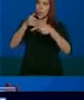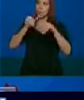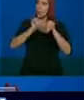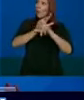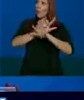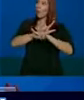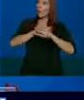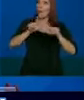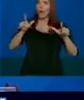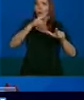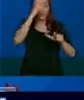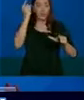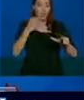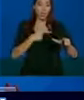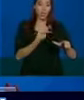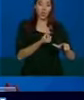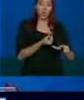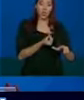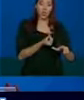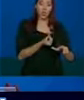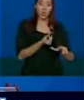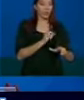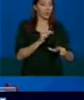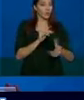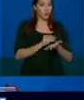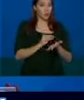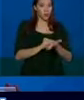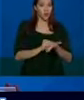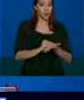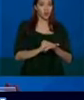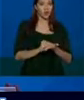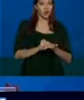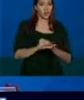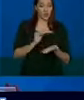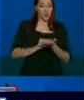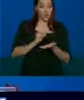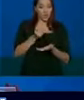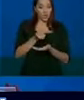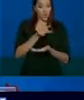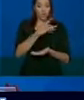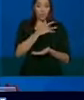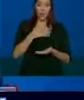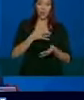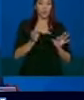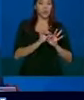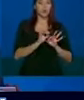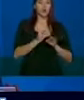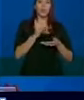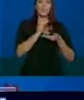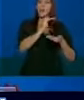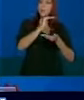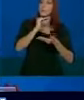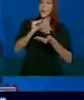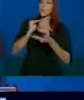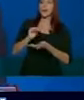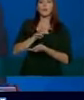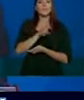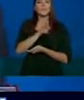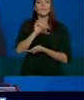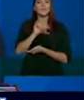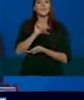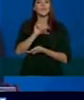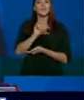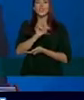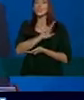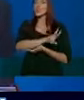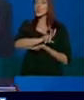As pessoas até têm os recursos, que não faltarão, não vai faltar dinheiro para a saúde. Nós estamos mandando centenas de bilhões para os senhores